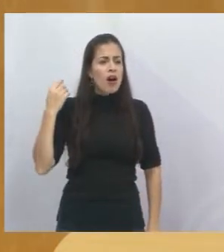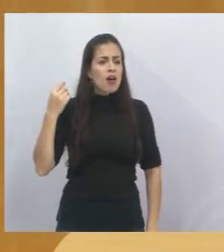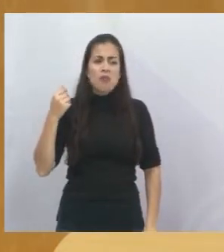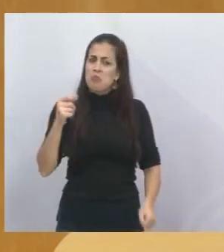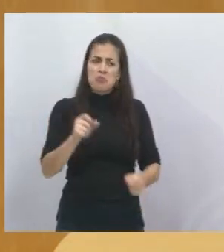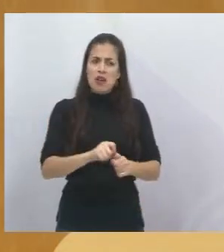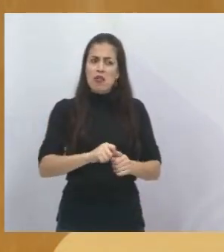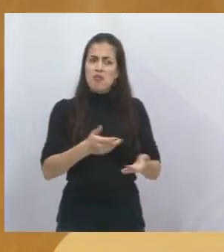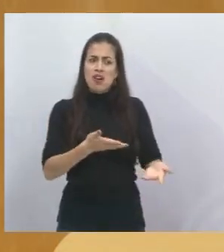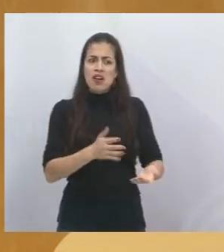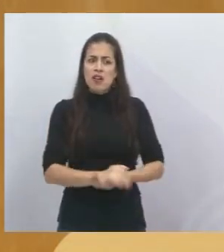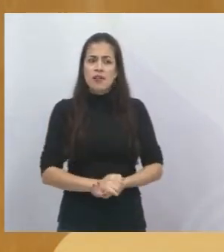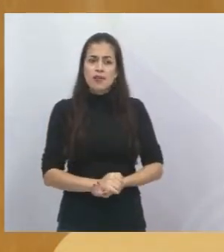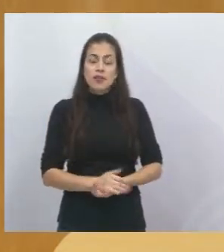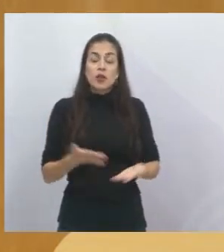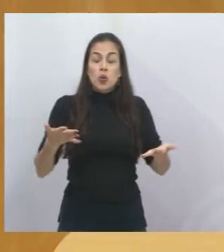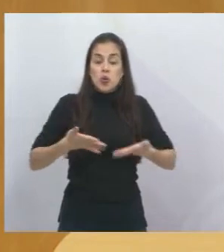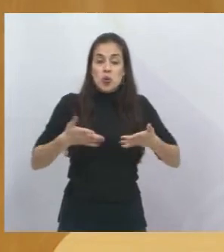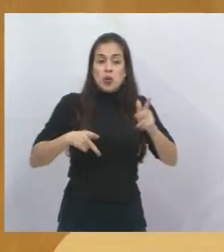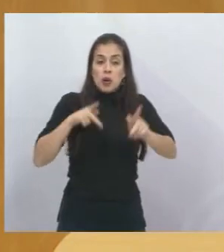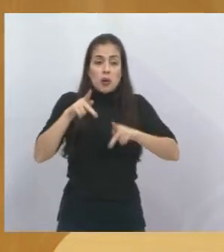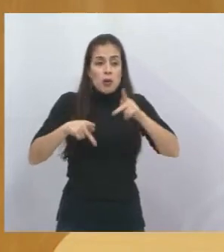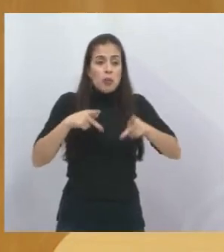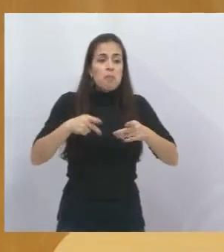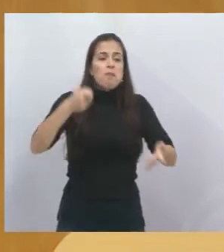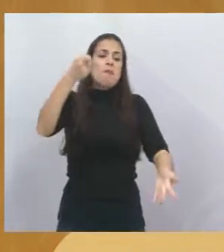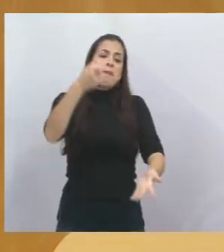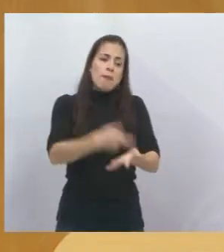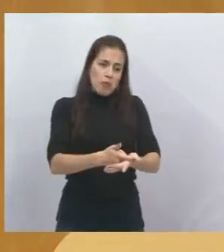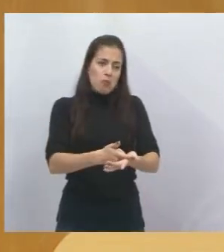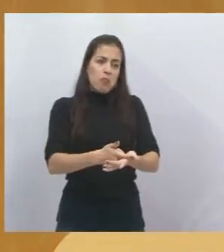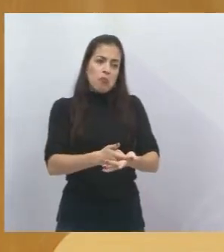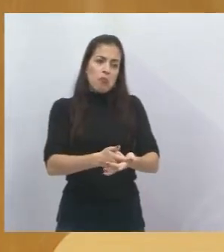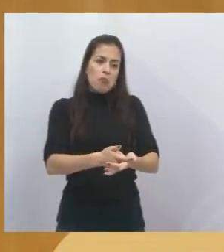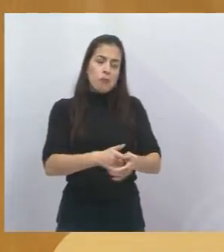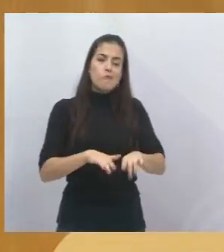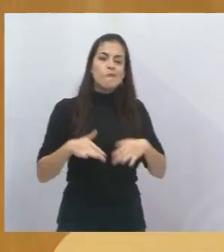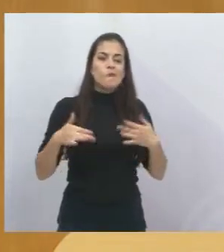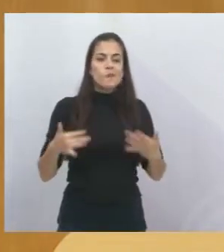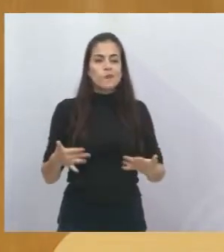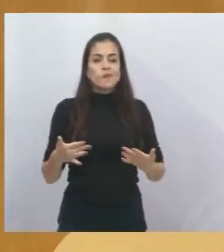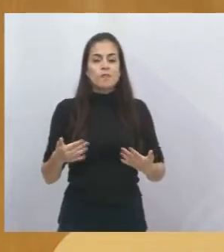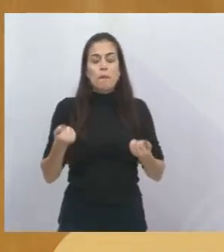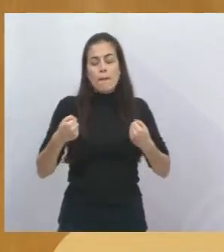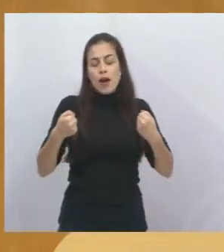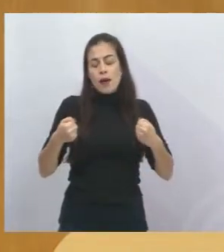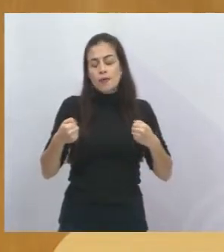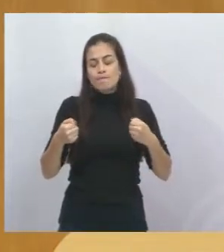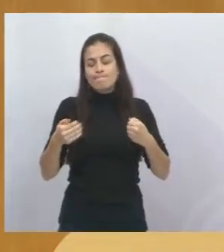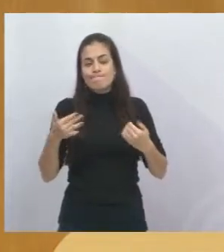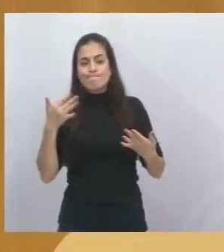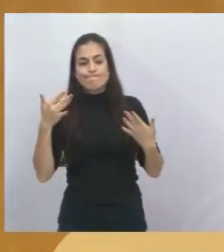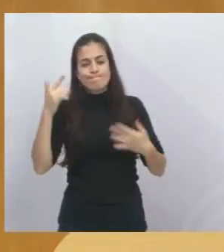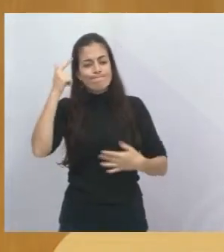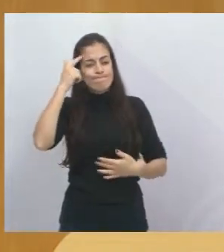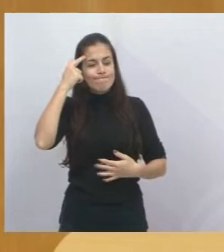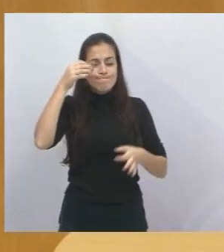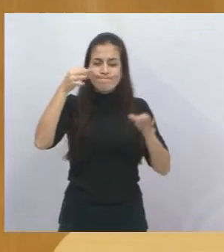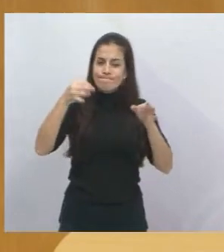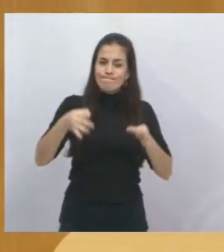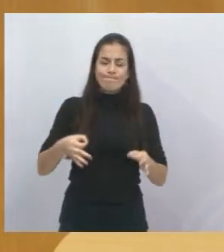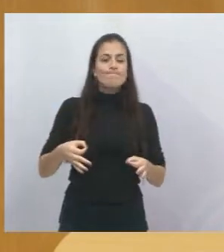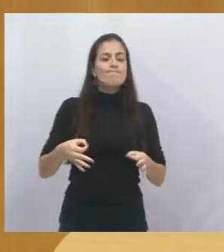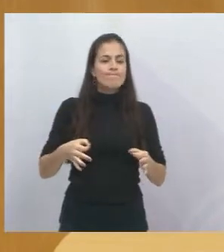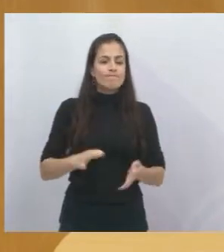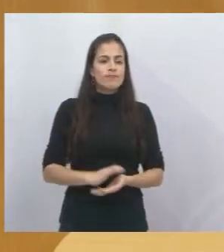pagando o preço. Então, eu acho que a gente tem que ter coerência e a gente tem que fazer a política sensata. E com toda a